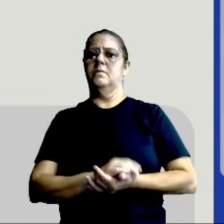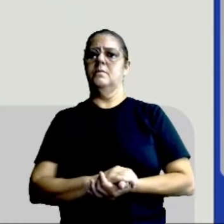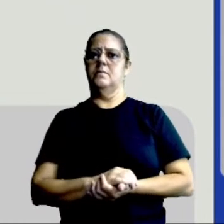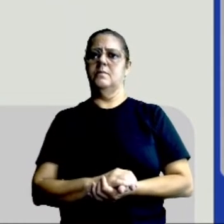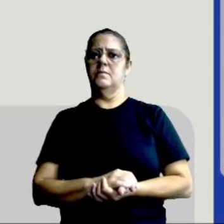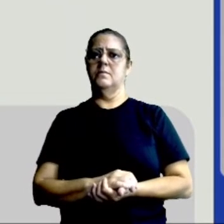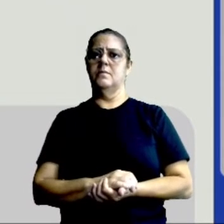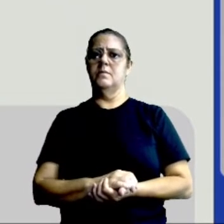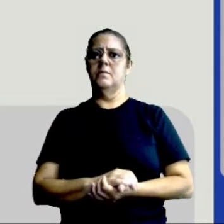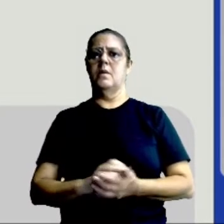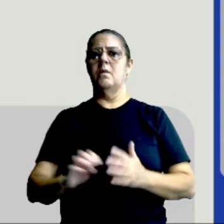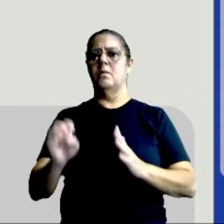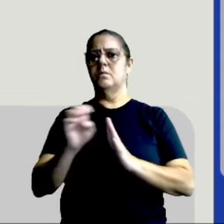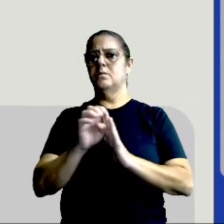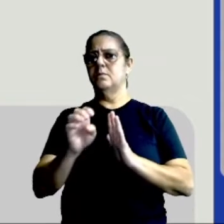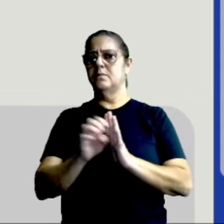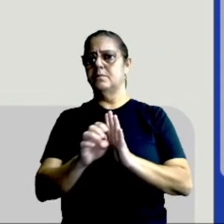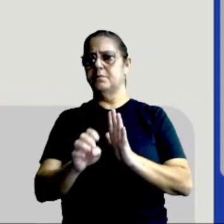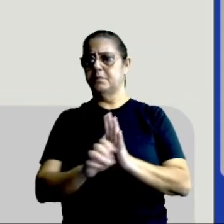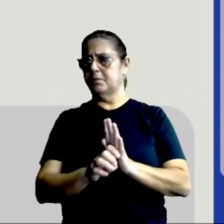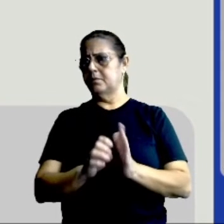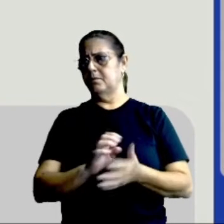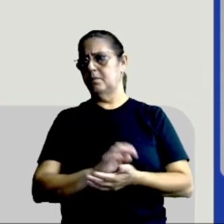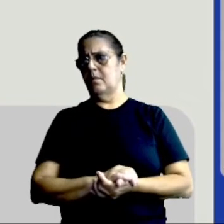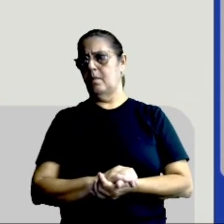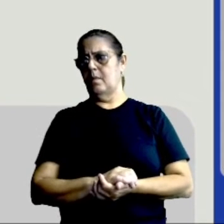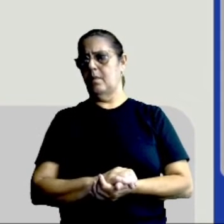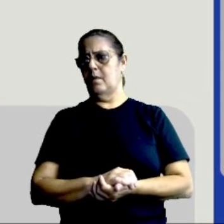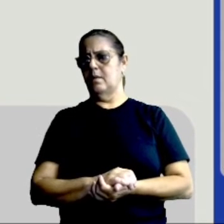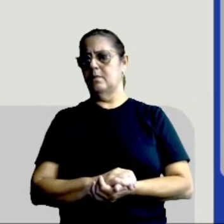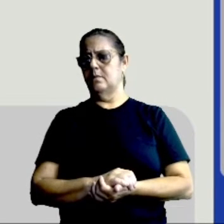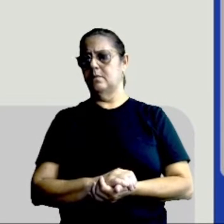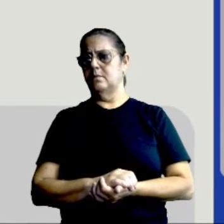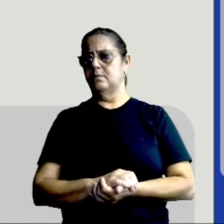tá? Próxima questão diz assim...